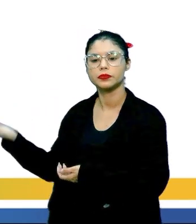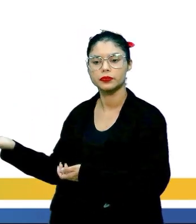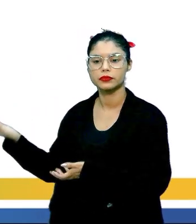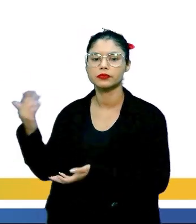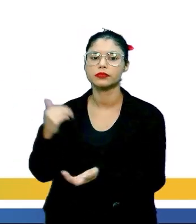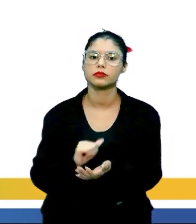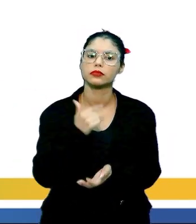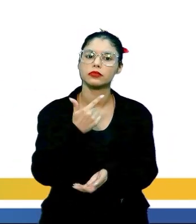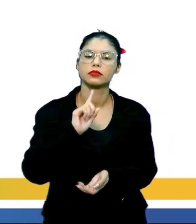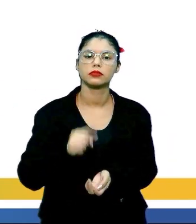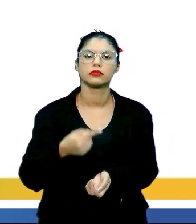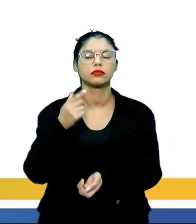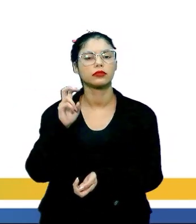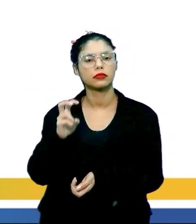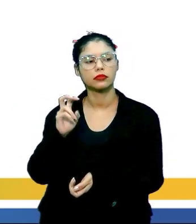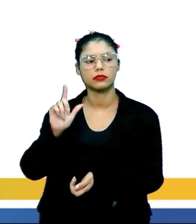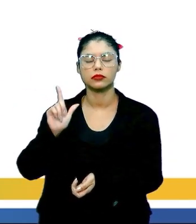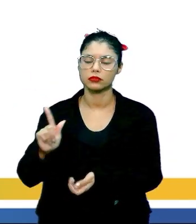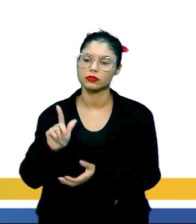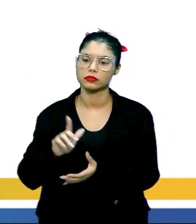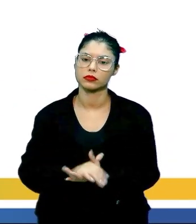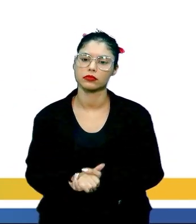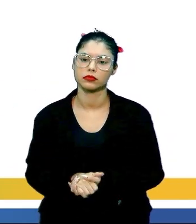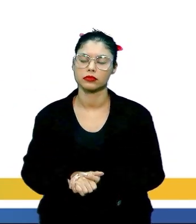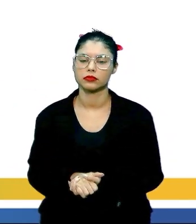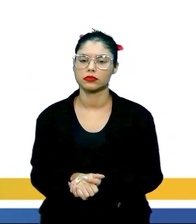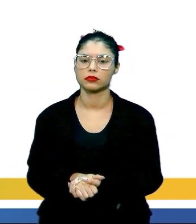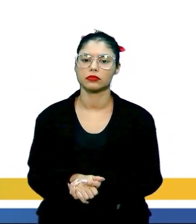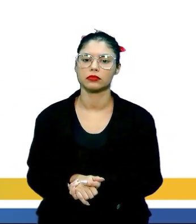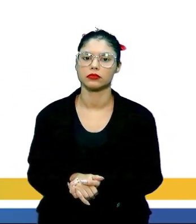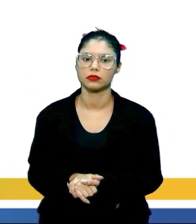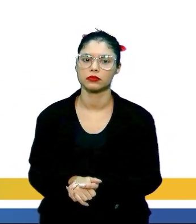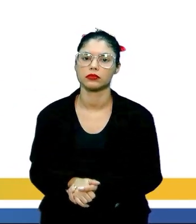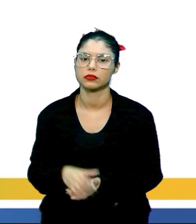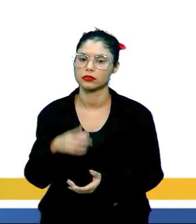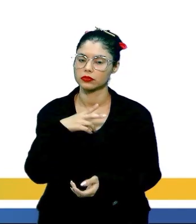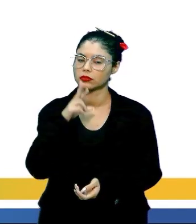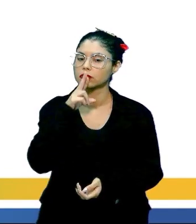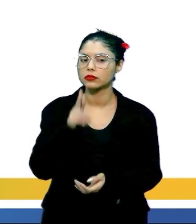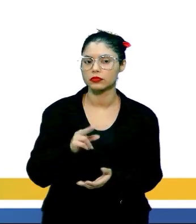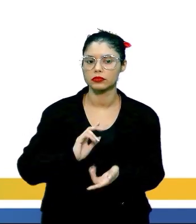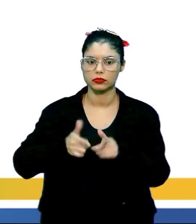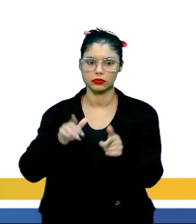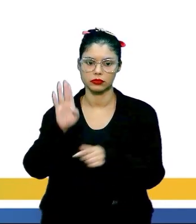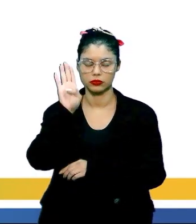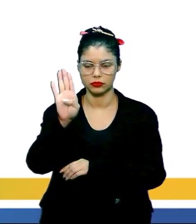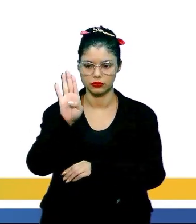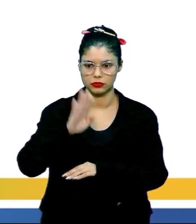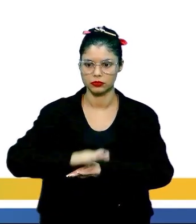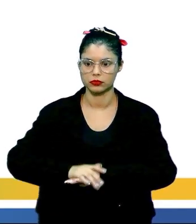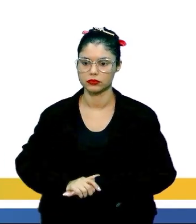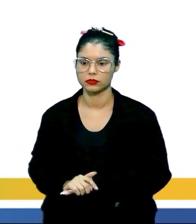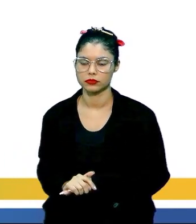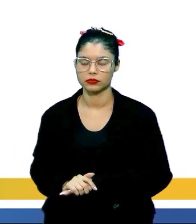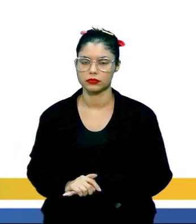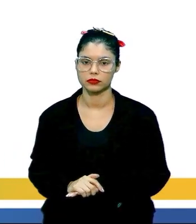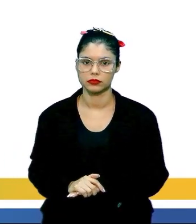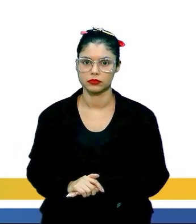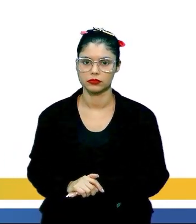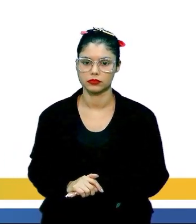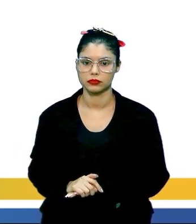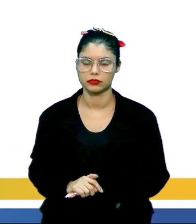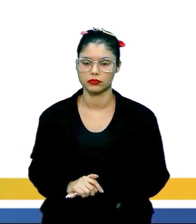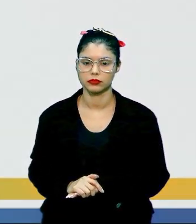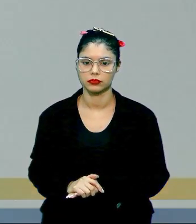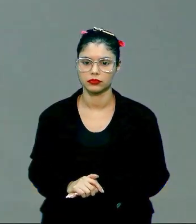como resultado 2,5 gravidades, obtendo como resposta o gabarito da alternativa letra